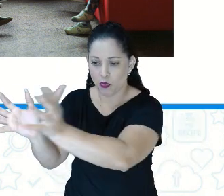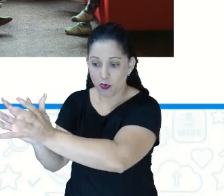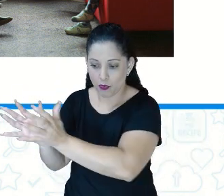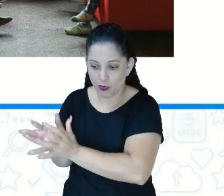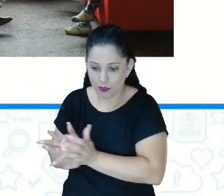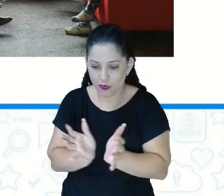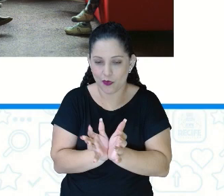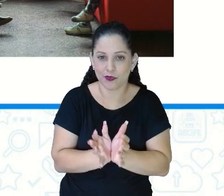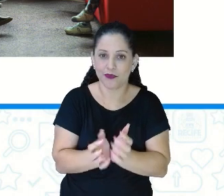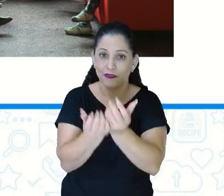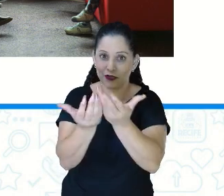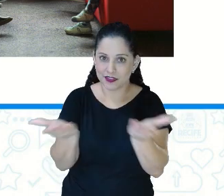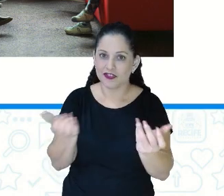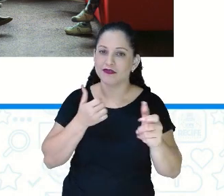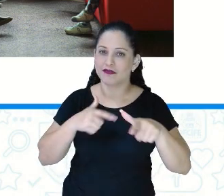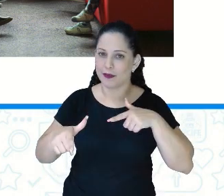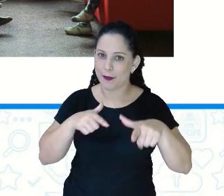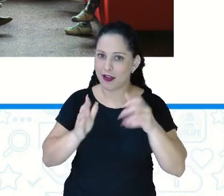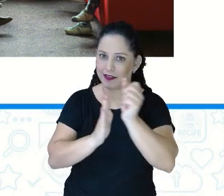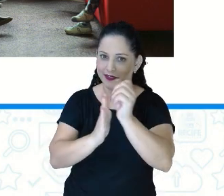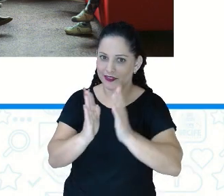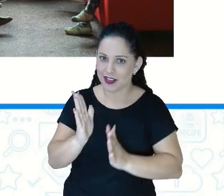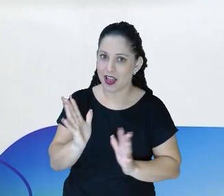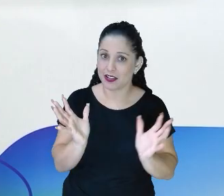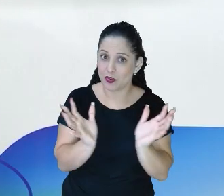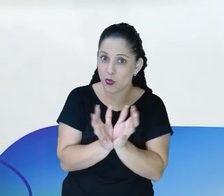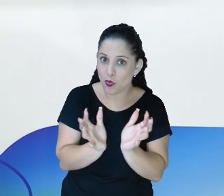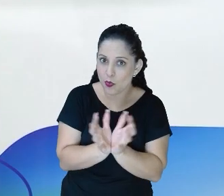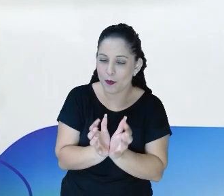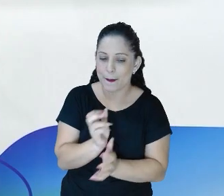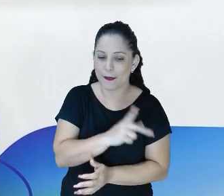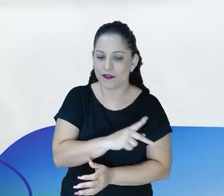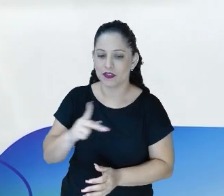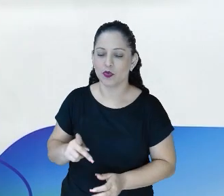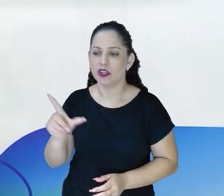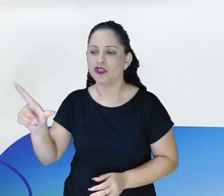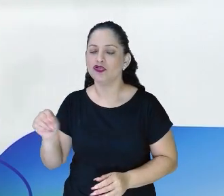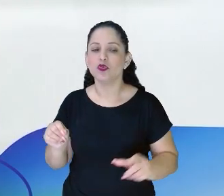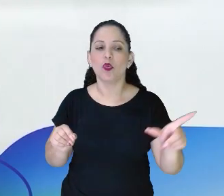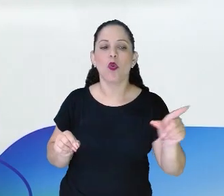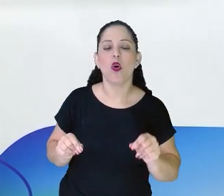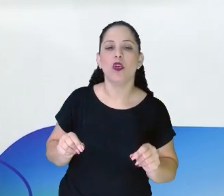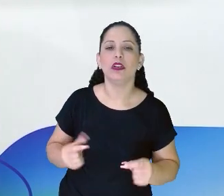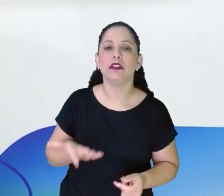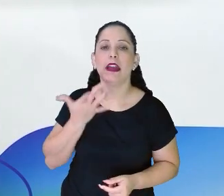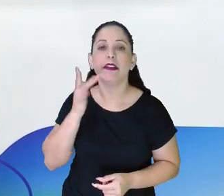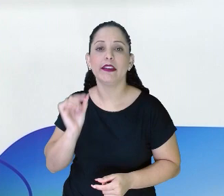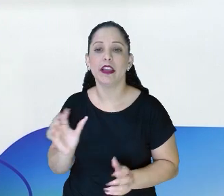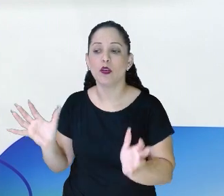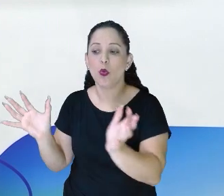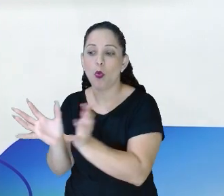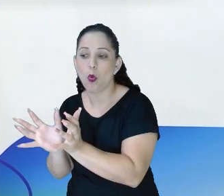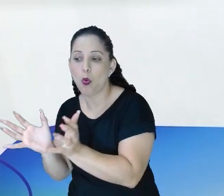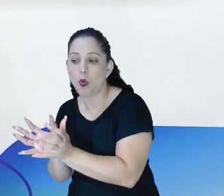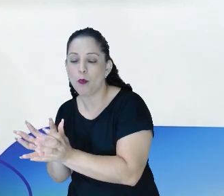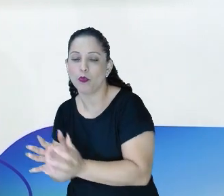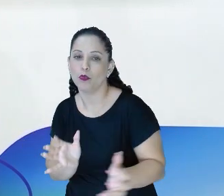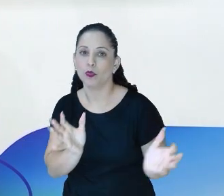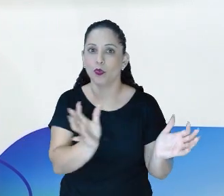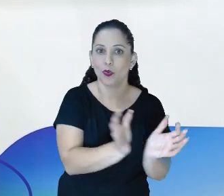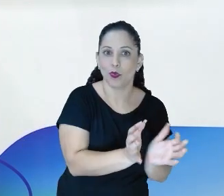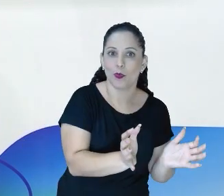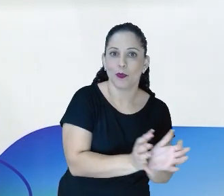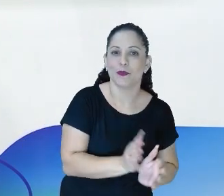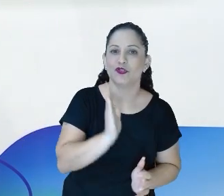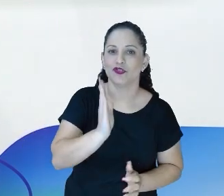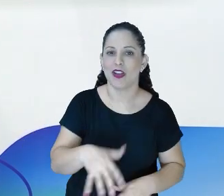vocês vão fazer trabalho em grupo, por exemplo, que a professora escolhe, né? Quem vai ficar no grupo de quem normalmente a